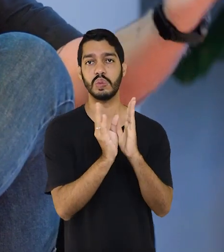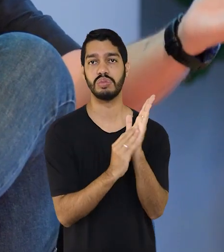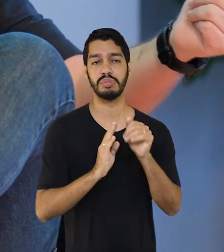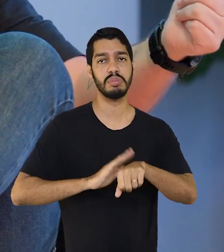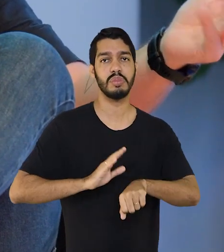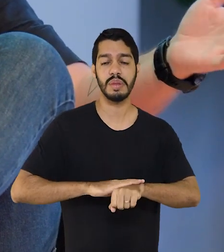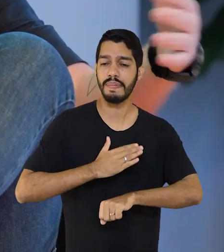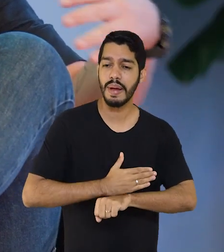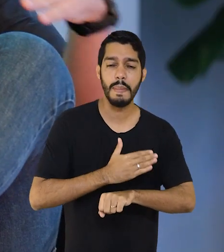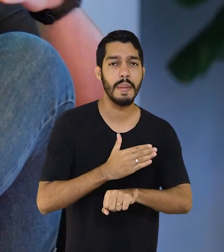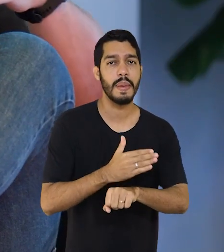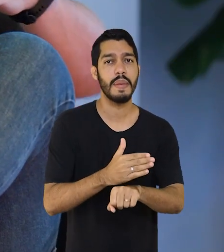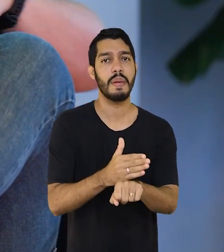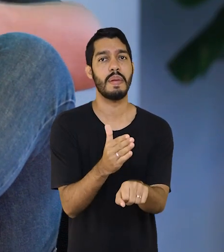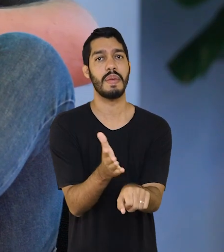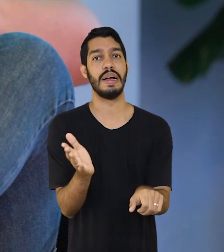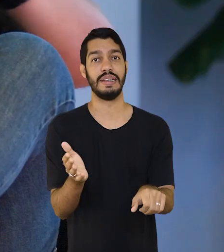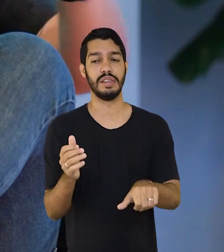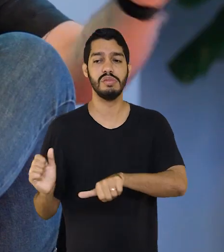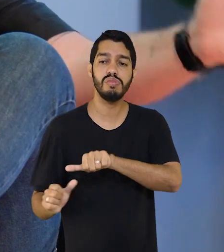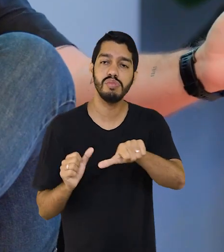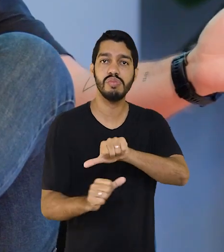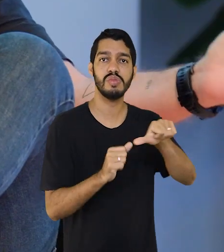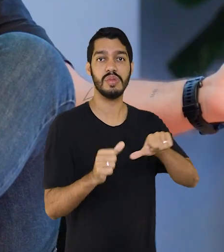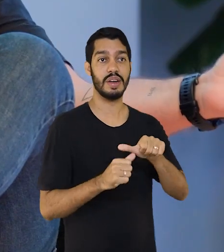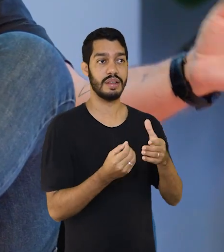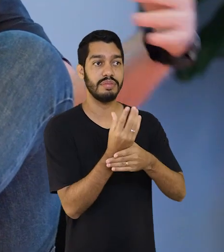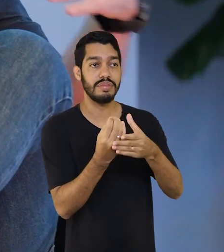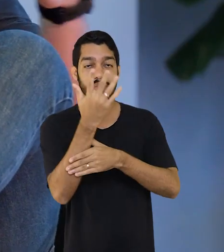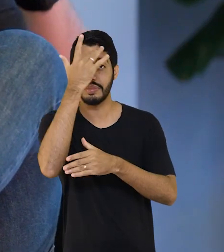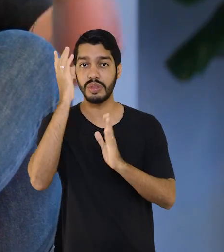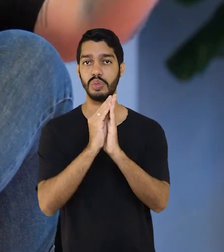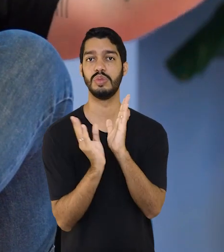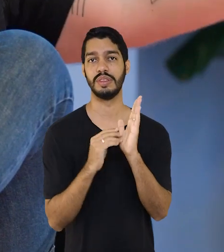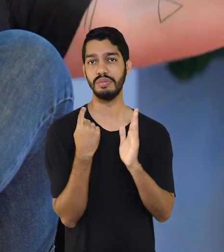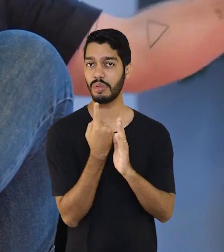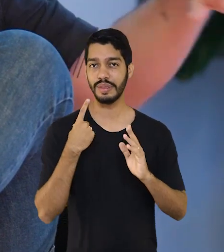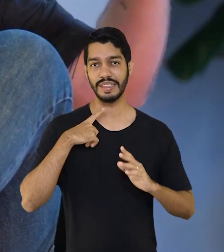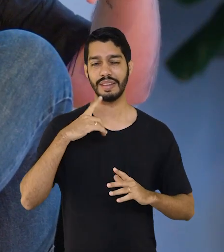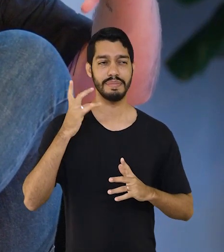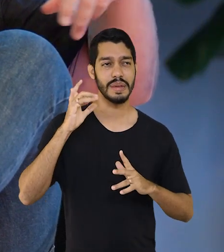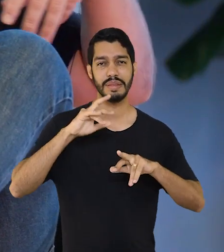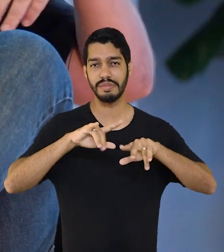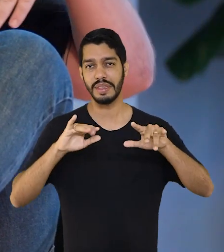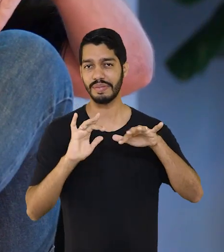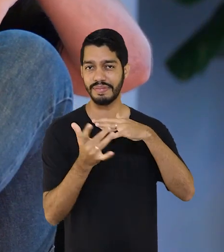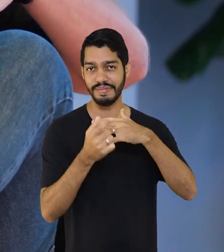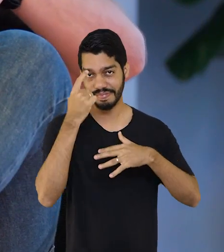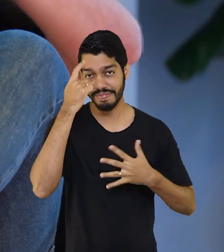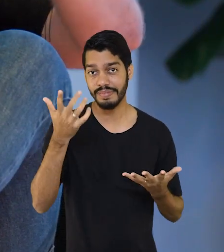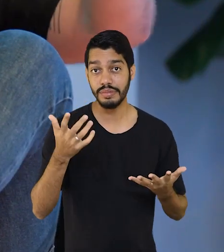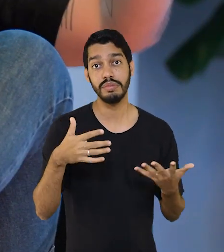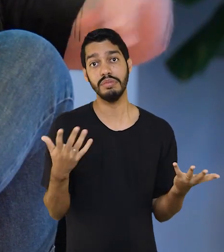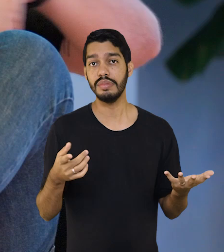em todo momento, não é verdade? A revolução dos criadores de conteúdo está aí. Todos nós criamos conteúdo, certo?